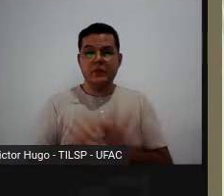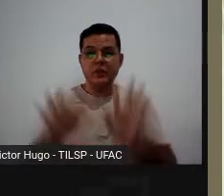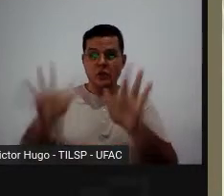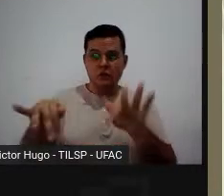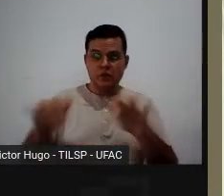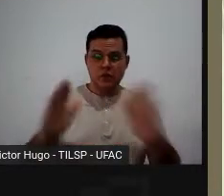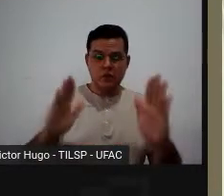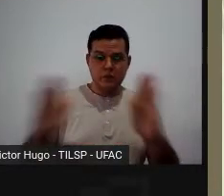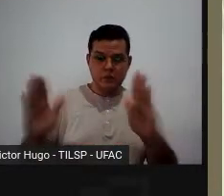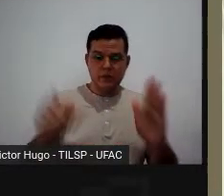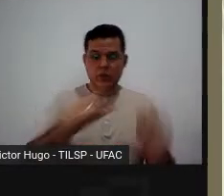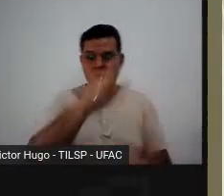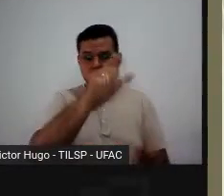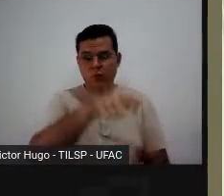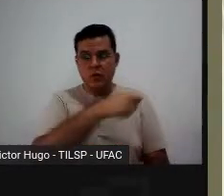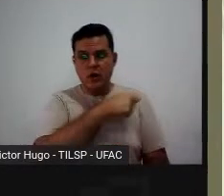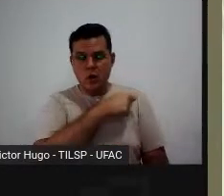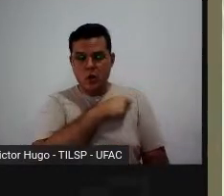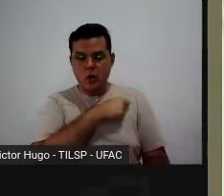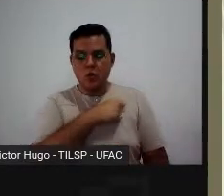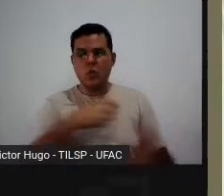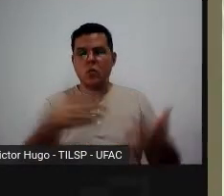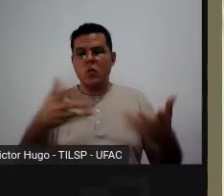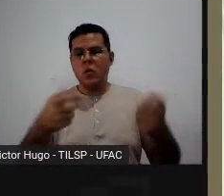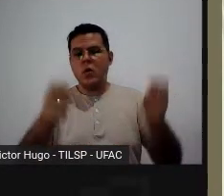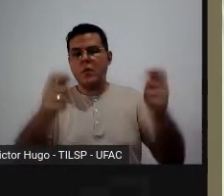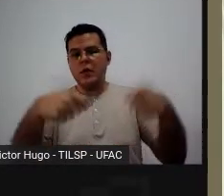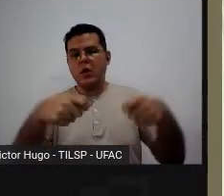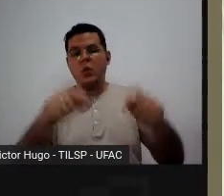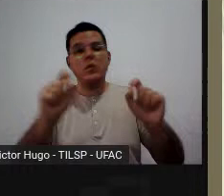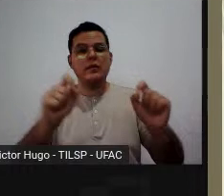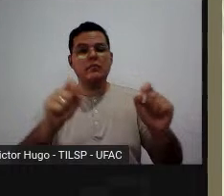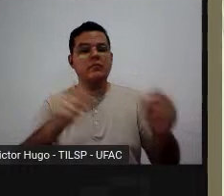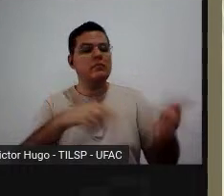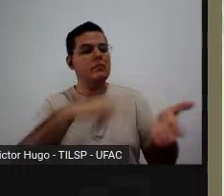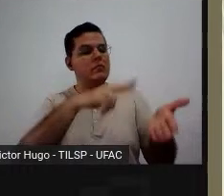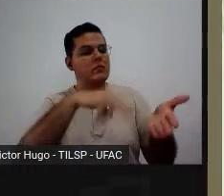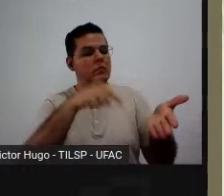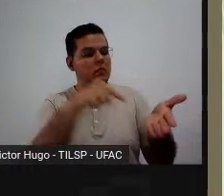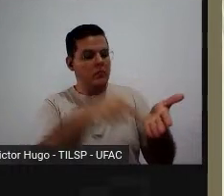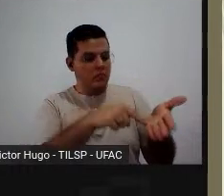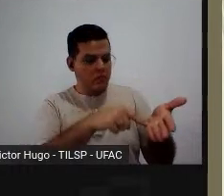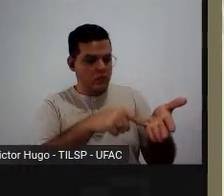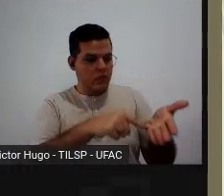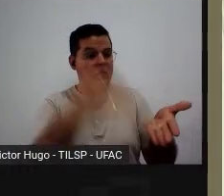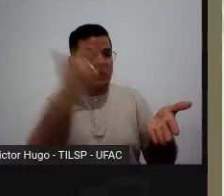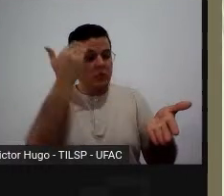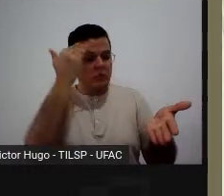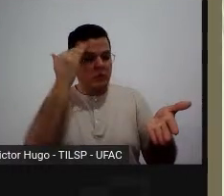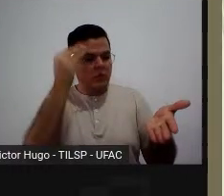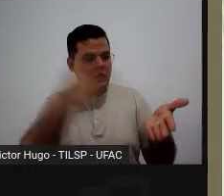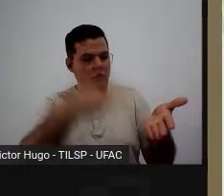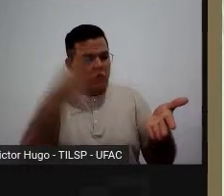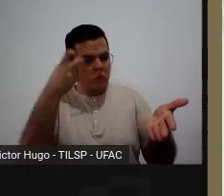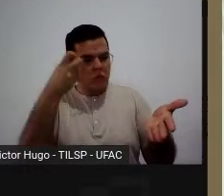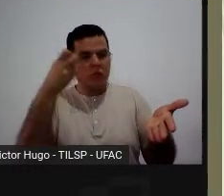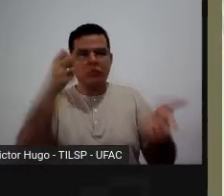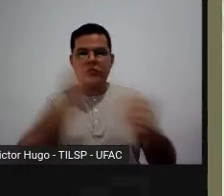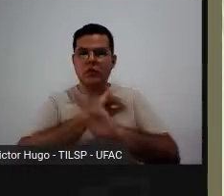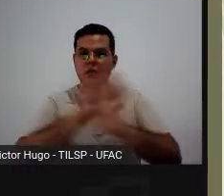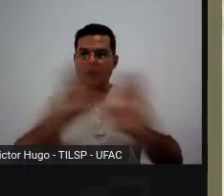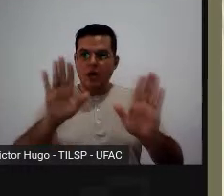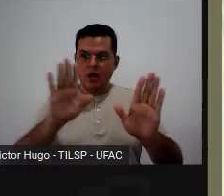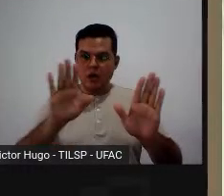capaz de ter habilidade de leitura, desenvolver a capacidade de raciocínio e de associação de ideias e